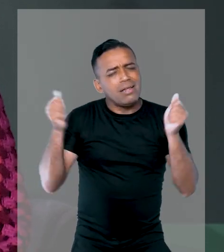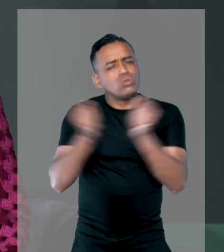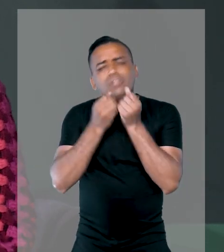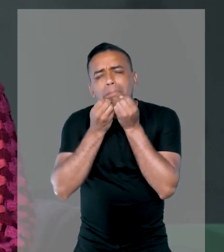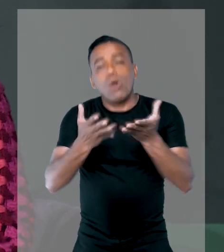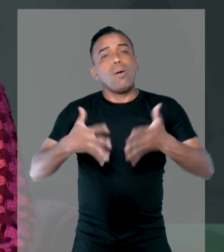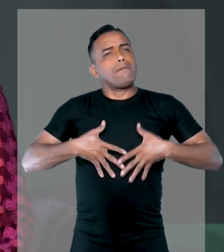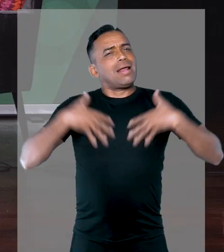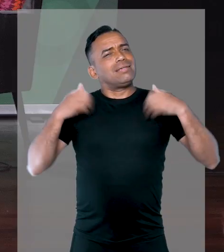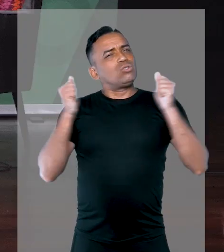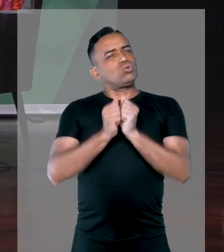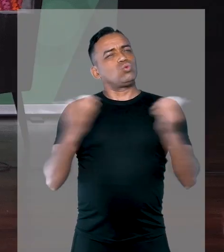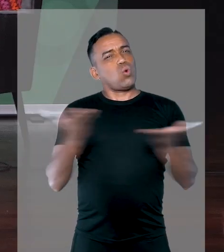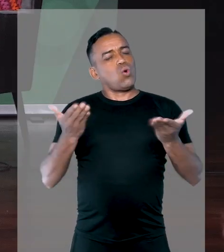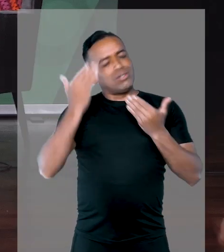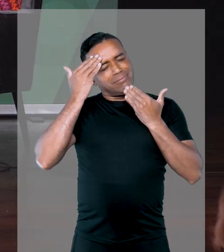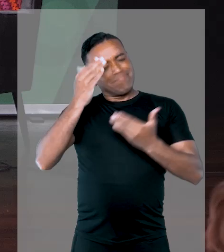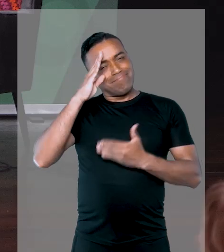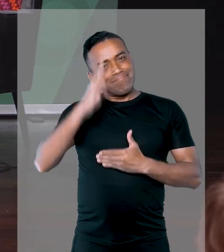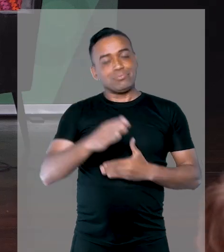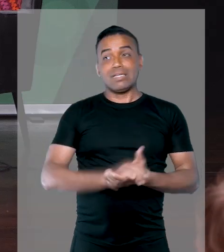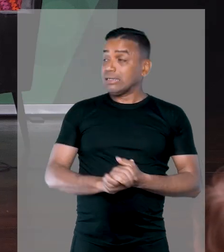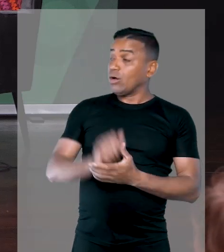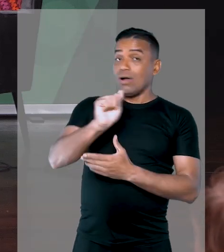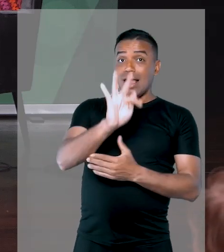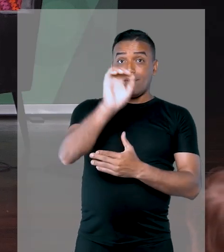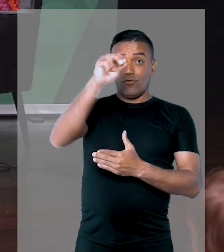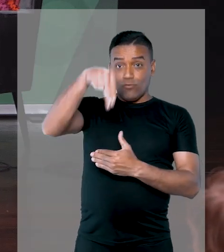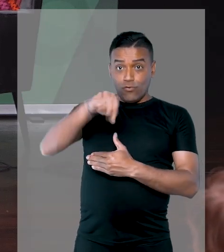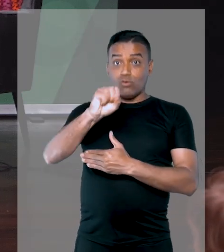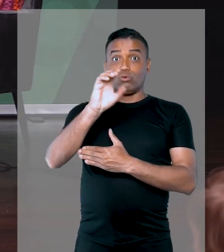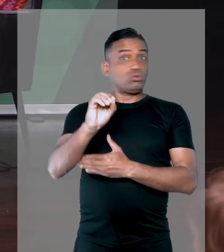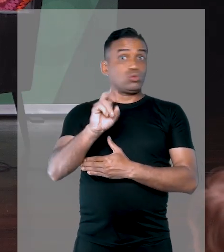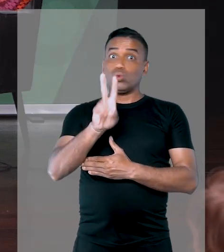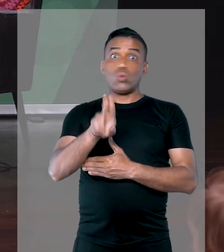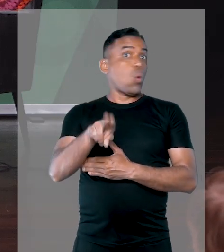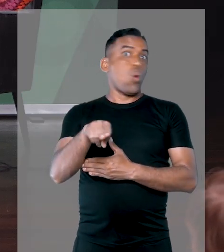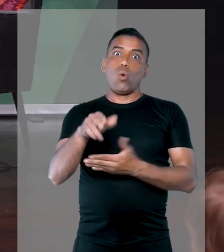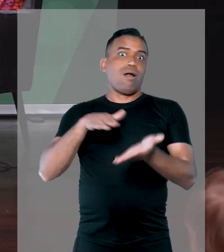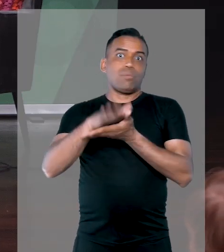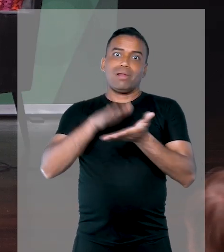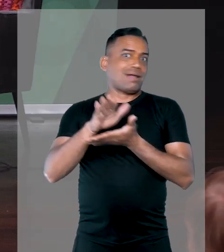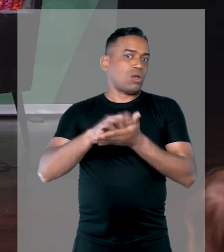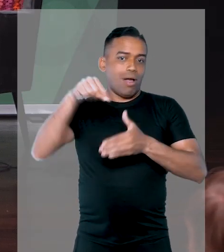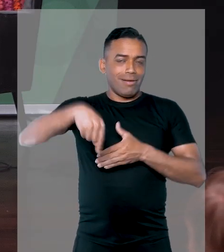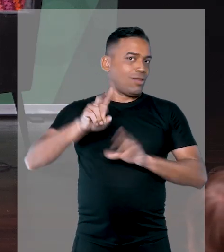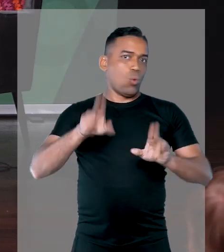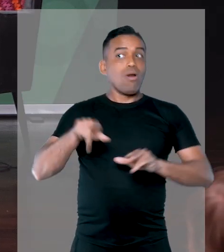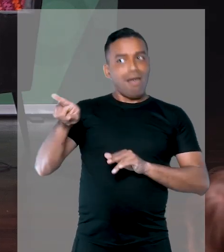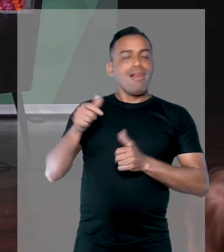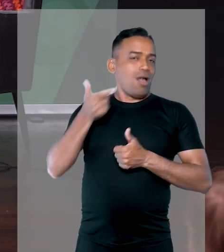está sendo um prazer estar aqui. Nem o Afonso fez Sempre um Papo, tá, gente? Nos lançamentos dele.